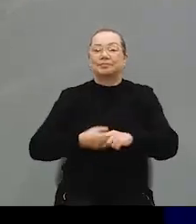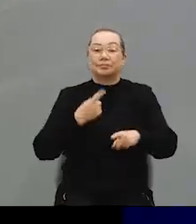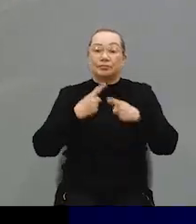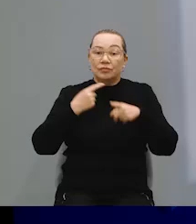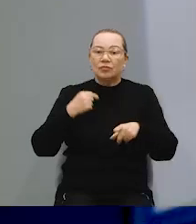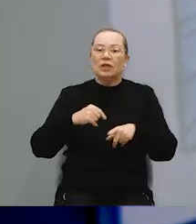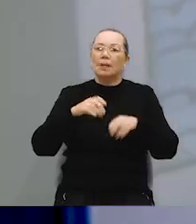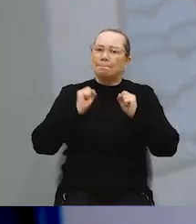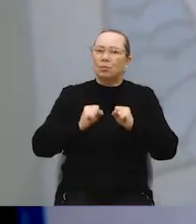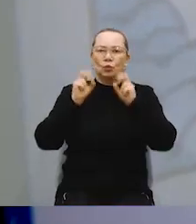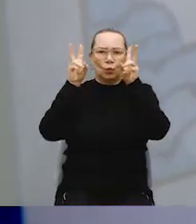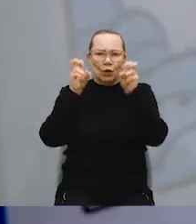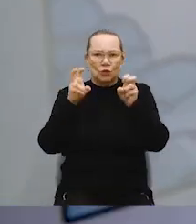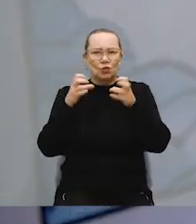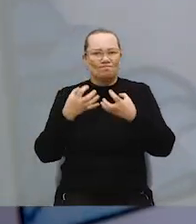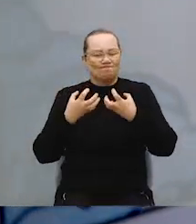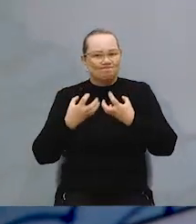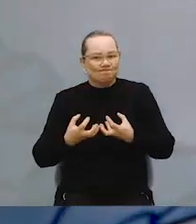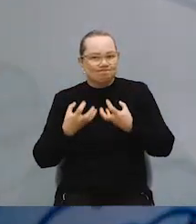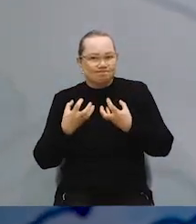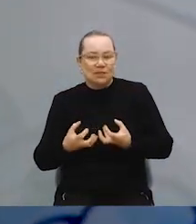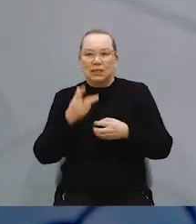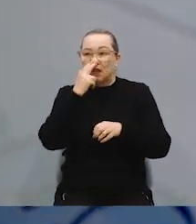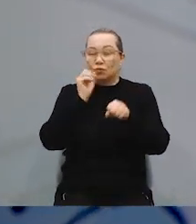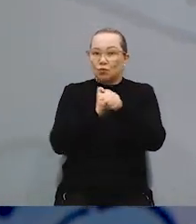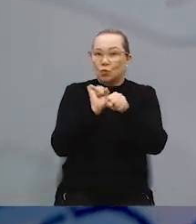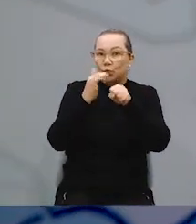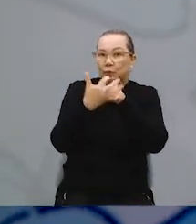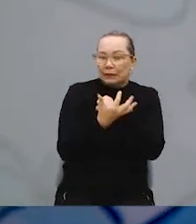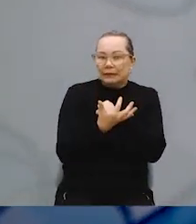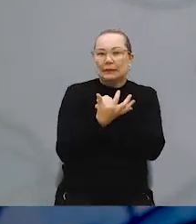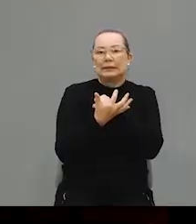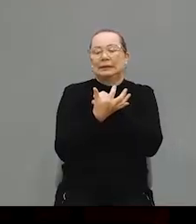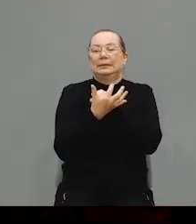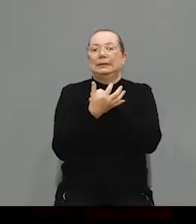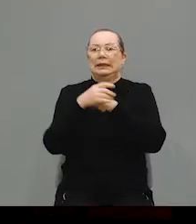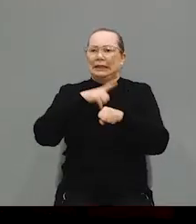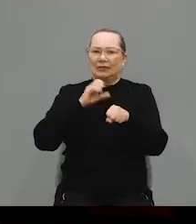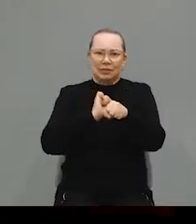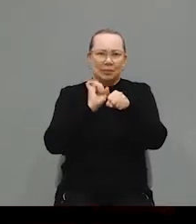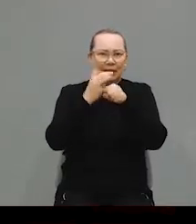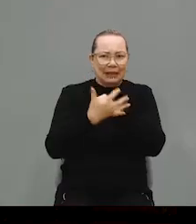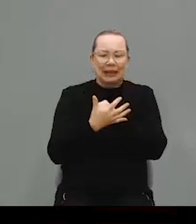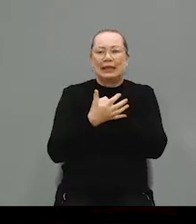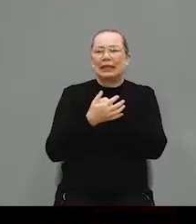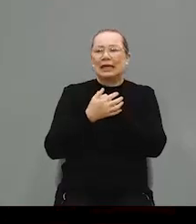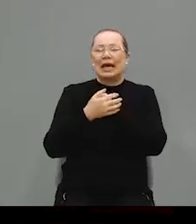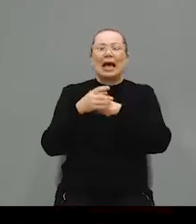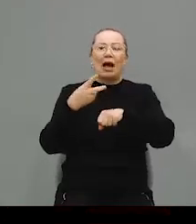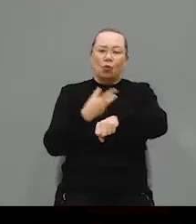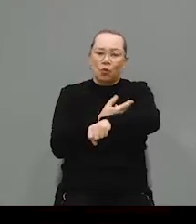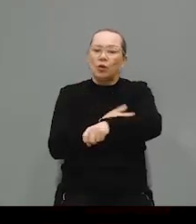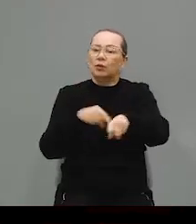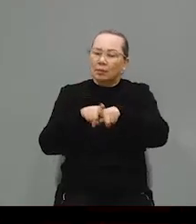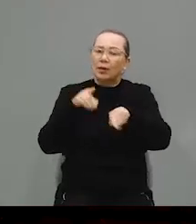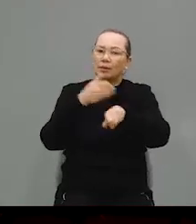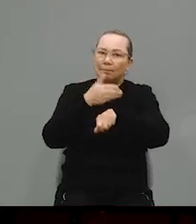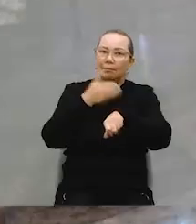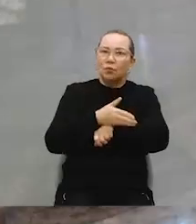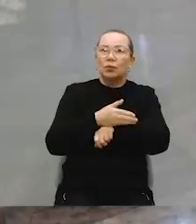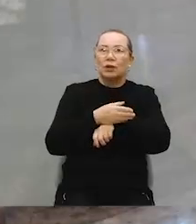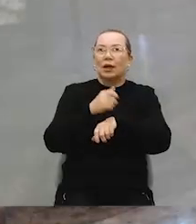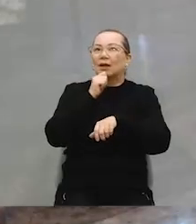assunto mais pesado, né, como na pandemia, né, a gente atravessou a pandemia, o nosso personagem esteve na pandemia, eu não coloquei nenhuma